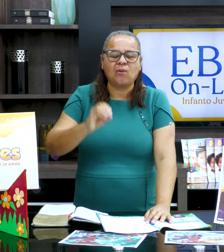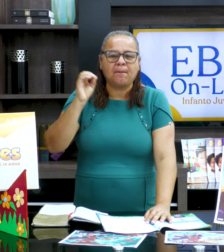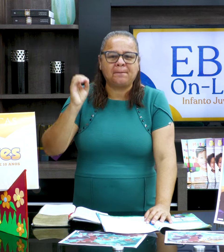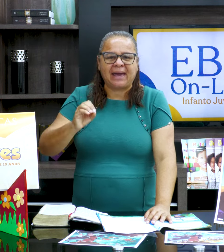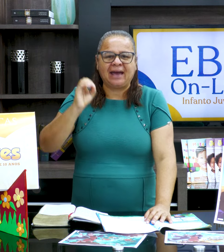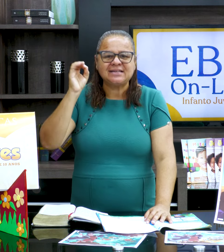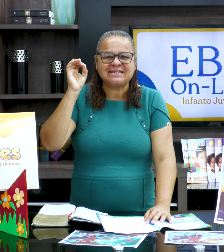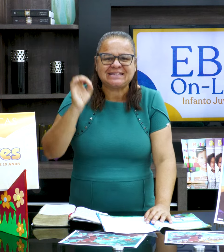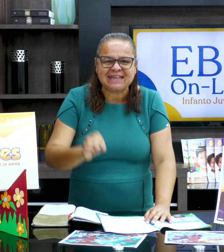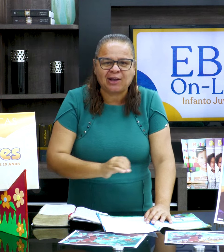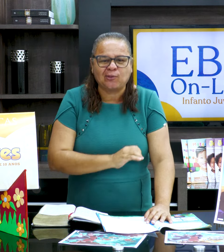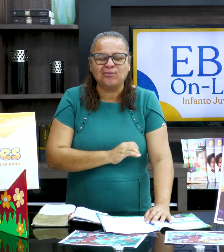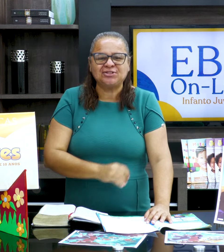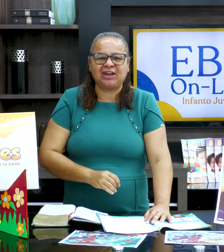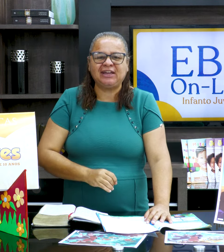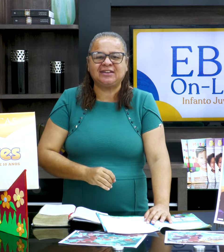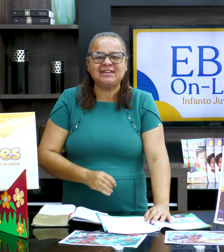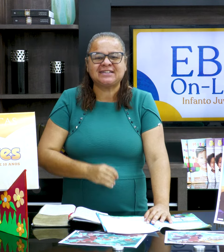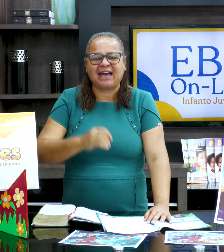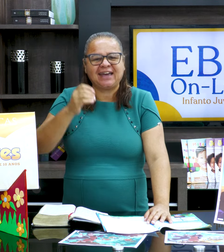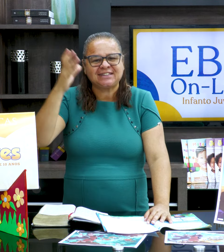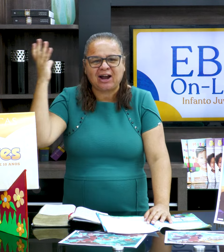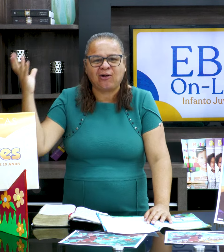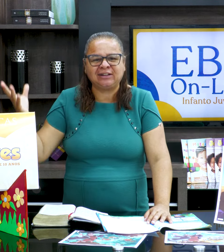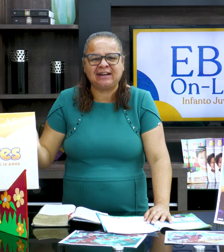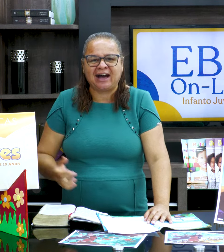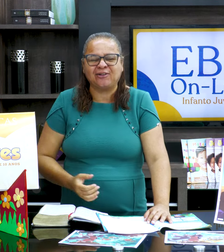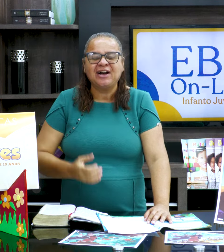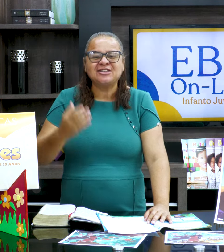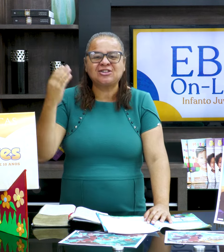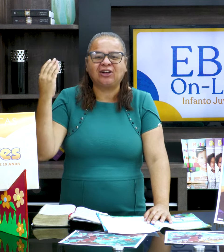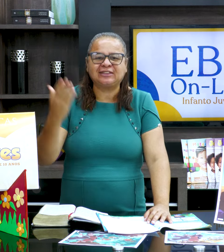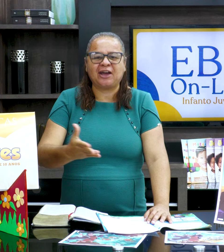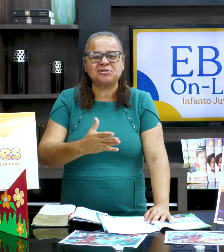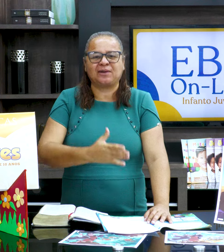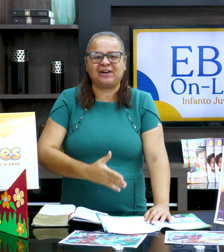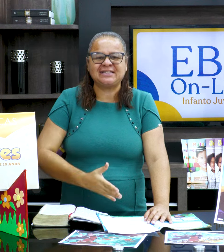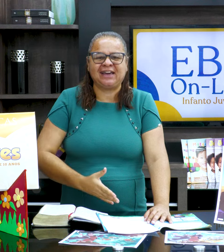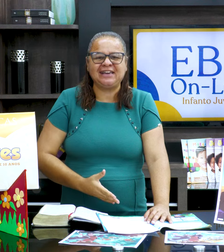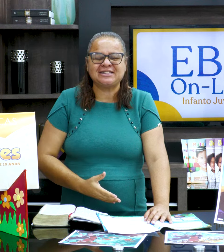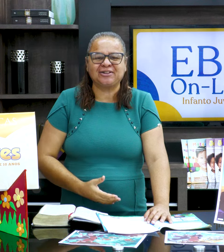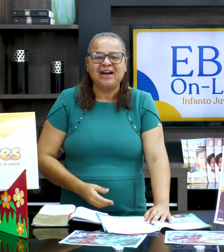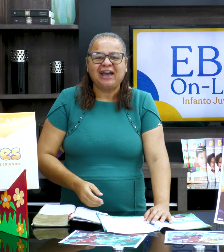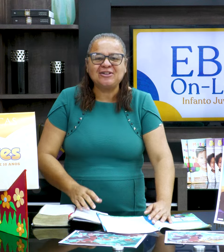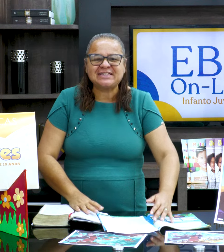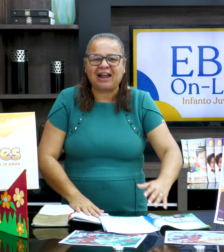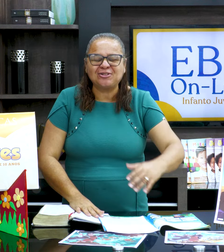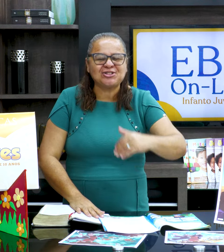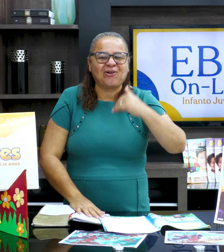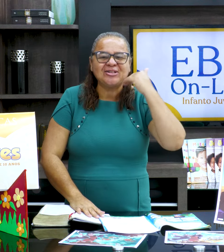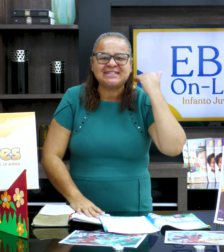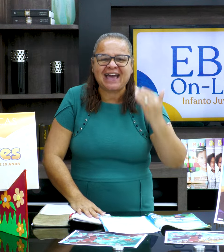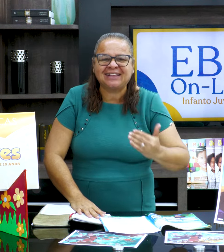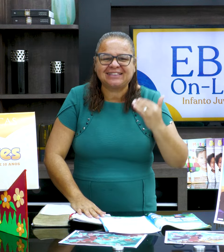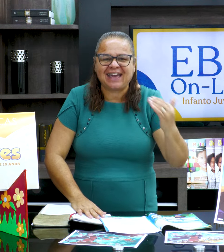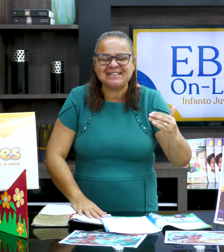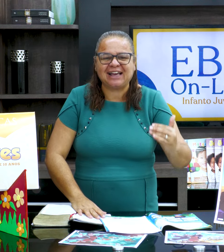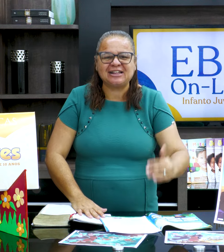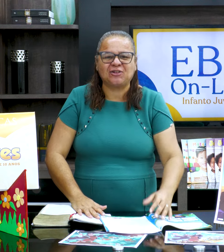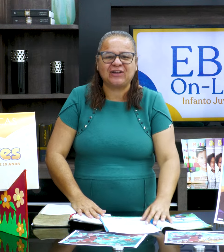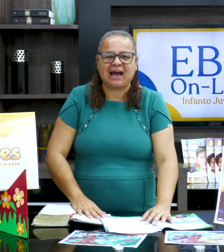passou com pé seco gente isso É extraordinário Só Deus para fazer isso e os alunos Com